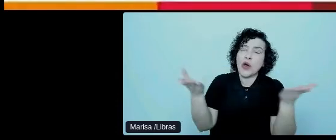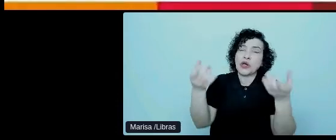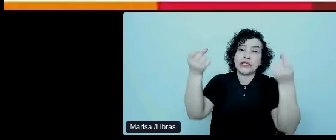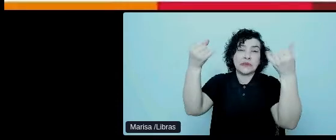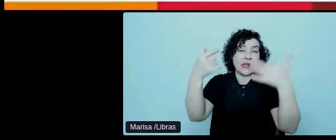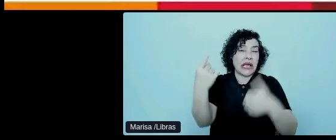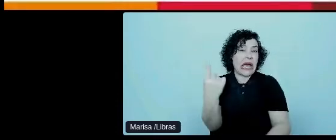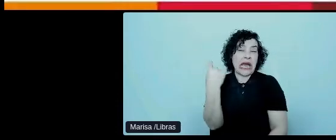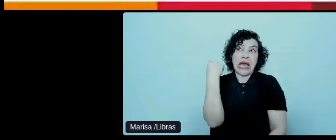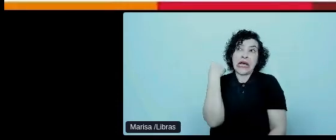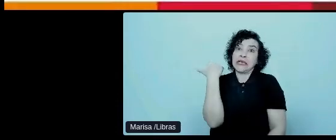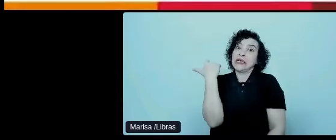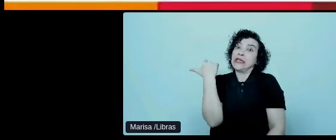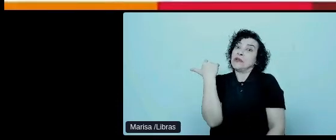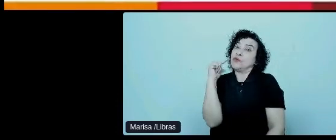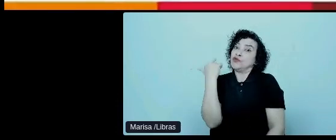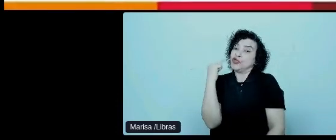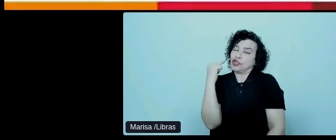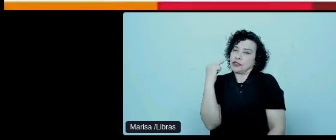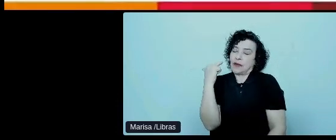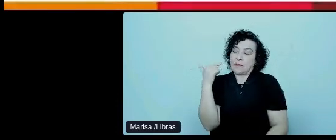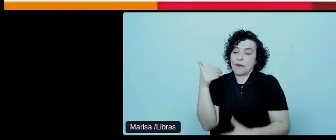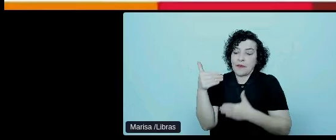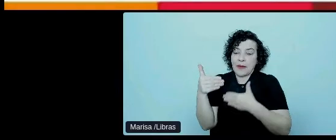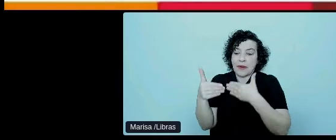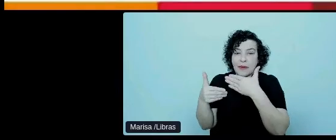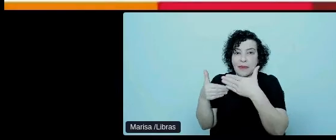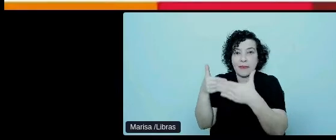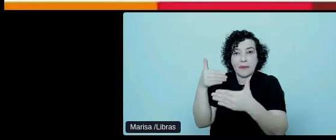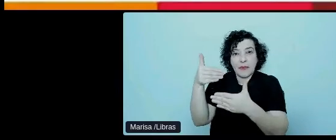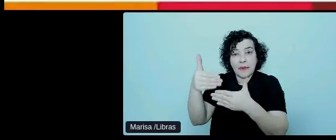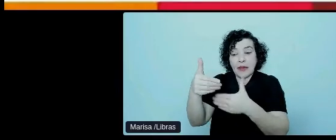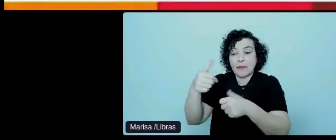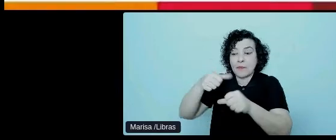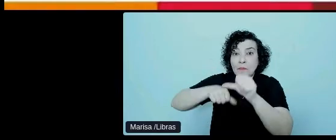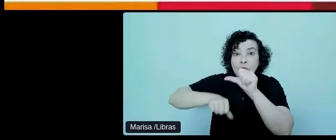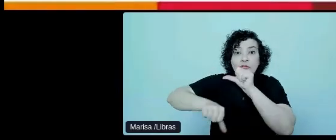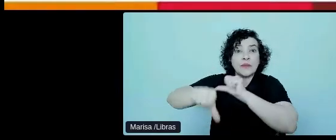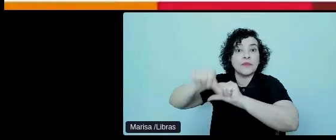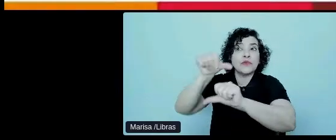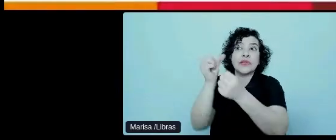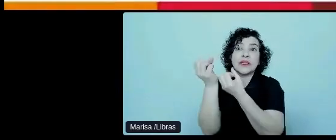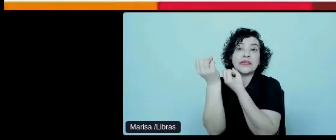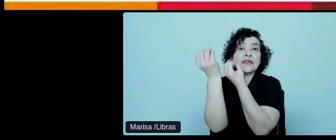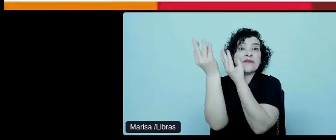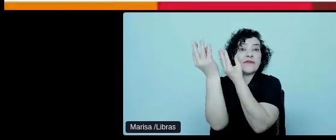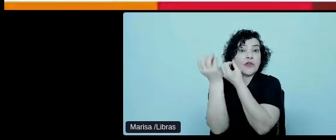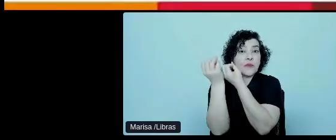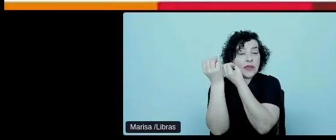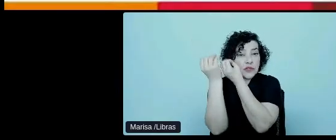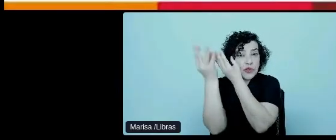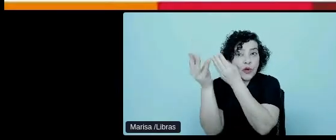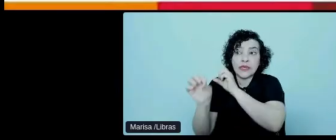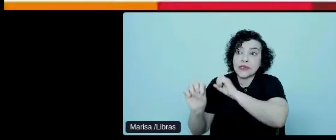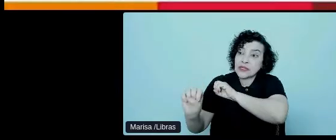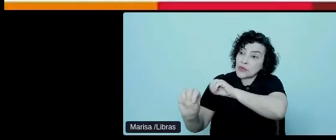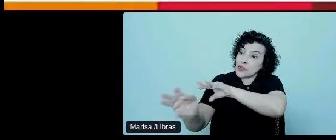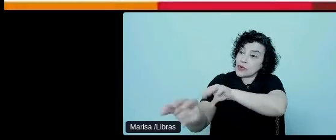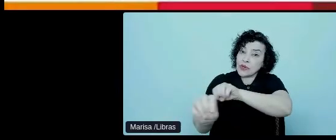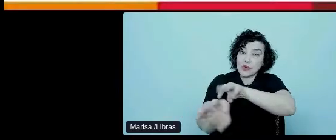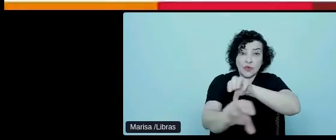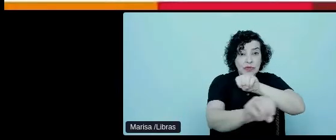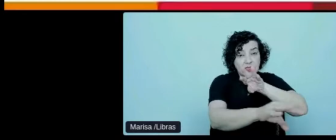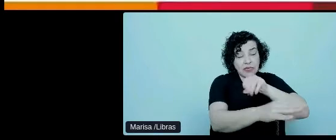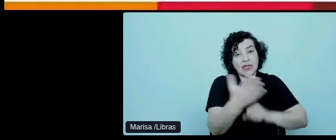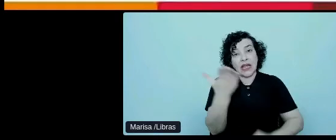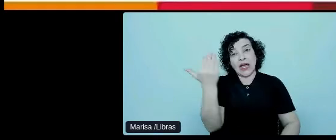o jeito de você receber e transmitir a informação ela muda ao longo da vida, né? Antes a gente escrevia